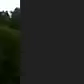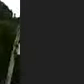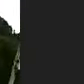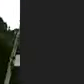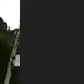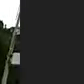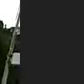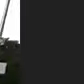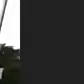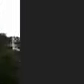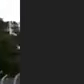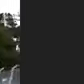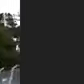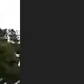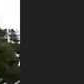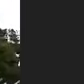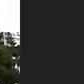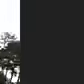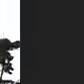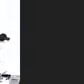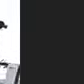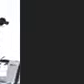de São José dos Pinhais,